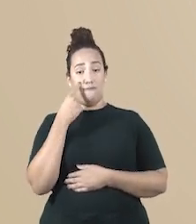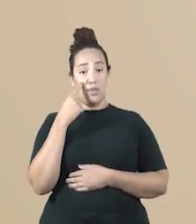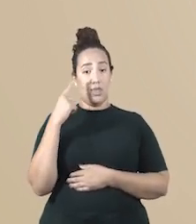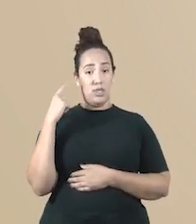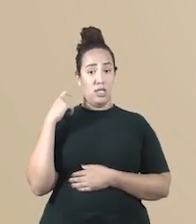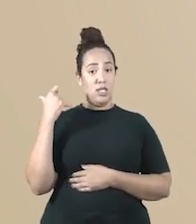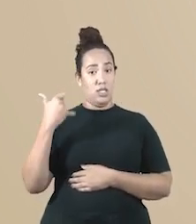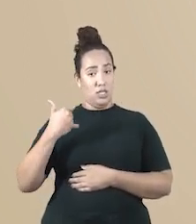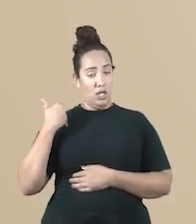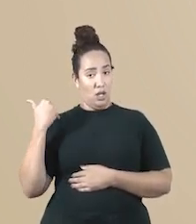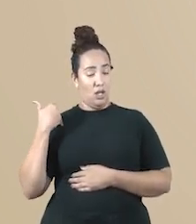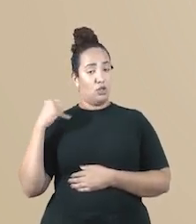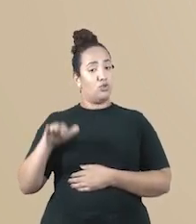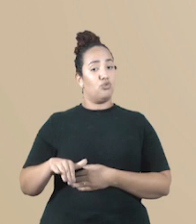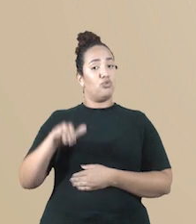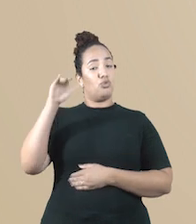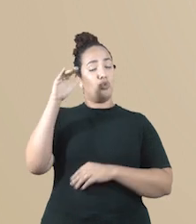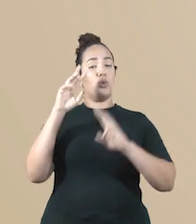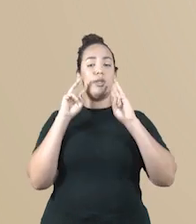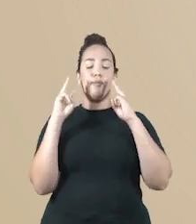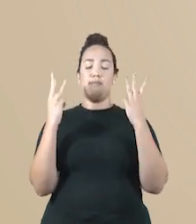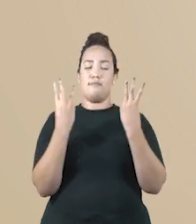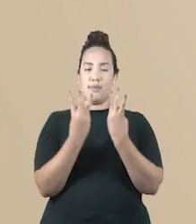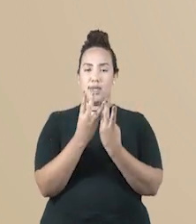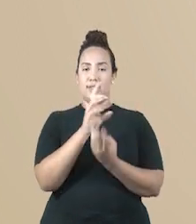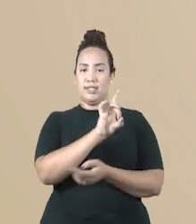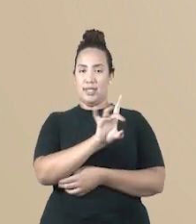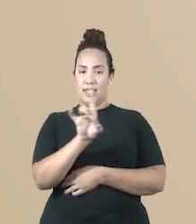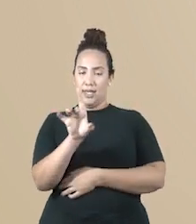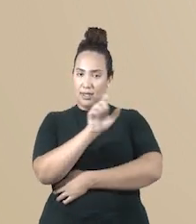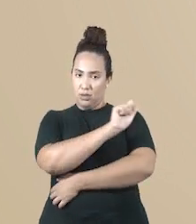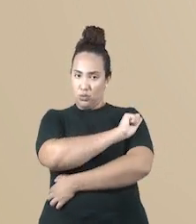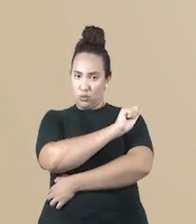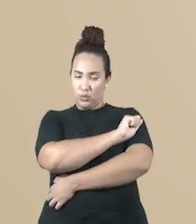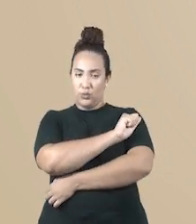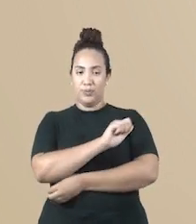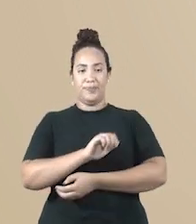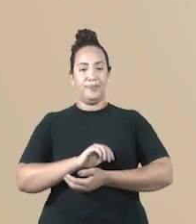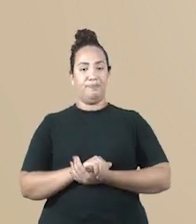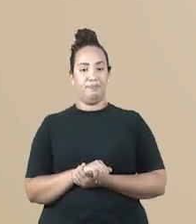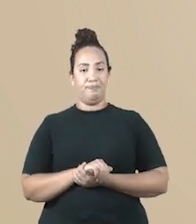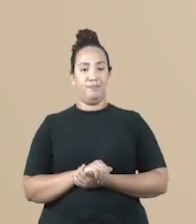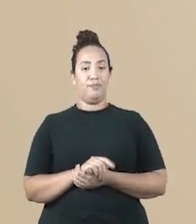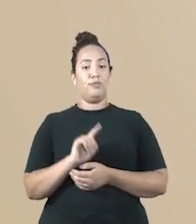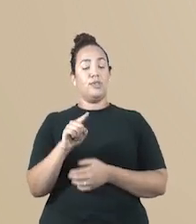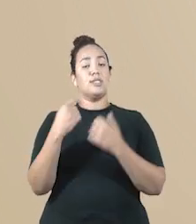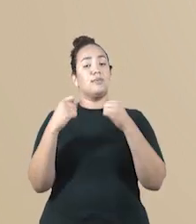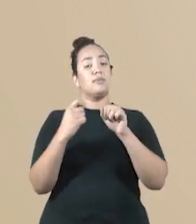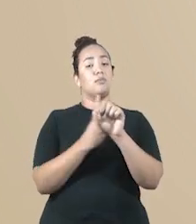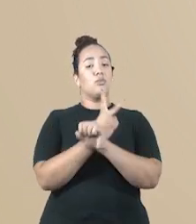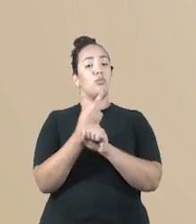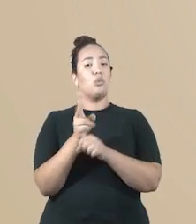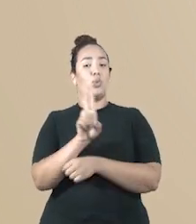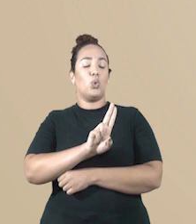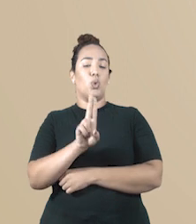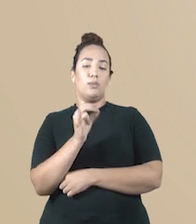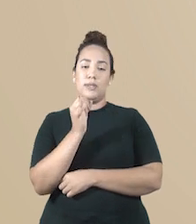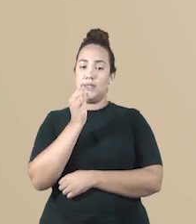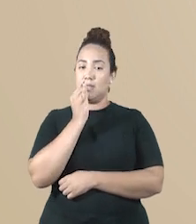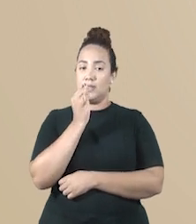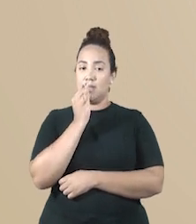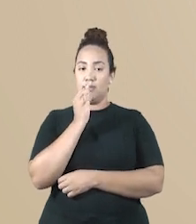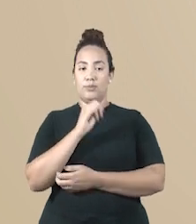a idade, a altura e a massa de cada aluno da professora Lívia. É só procurar pelo nome dele. Por